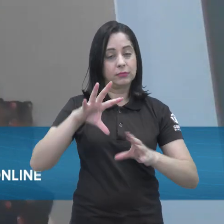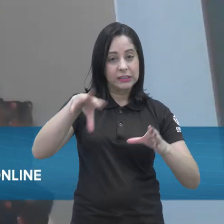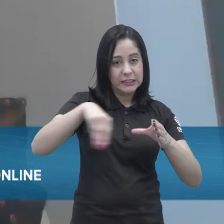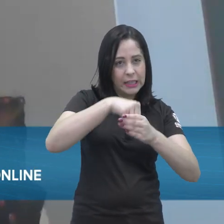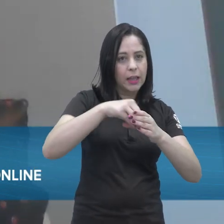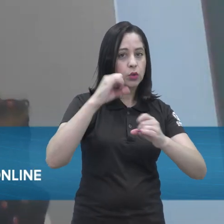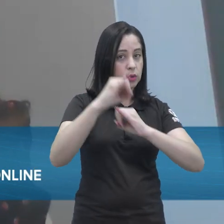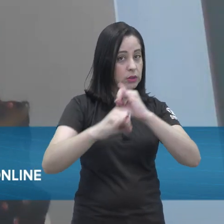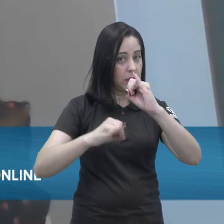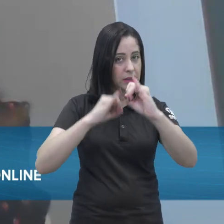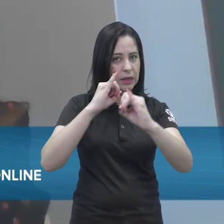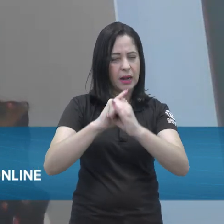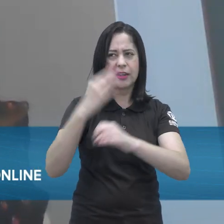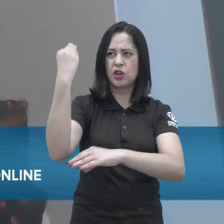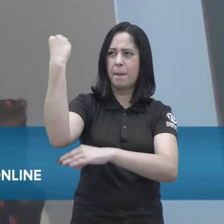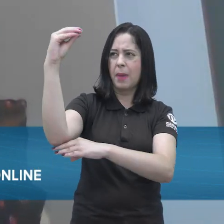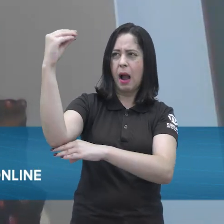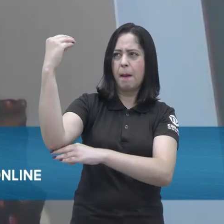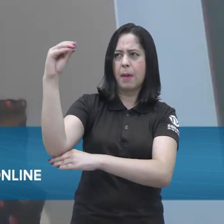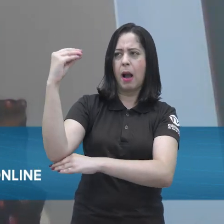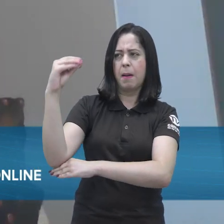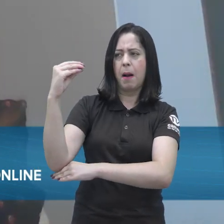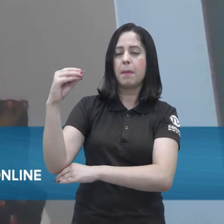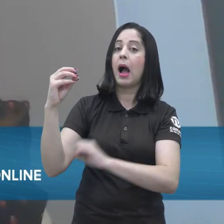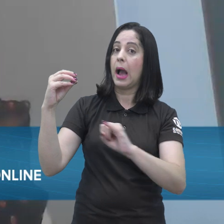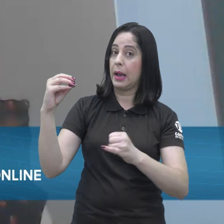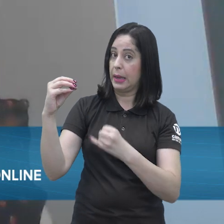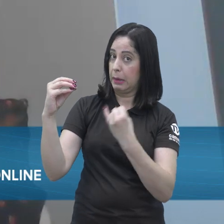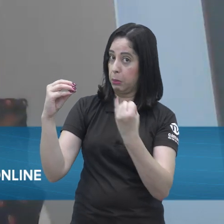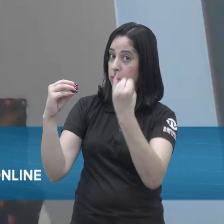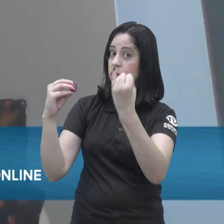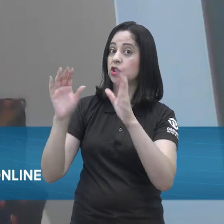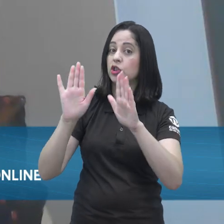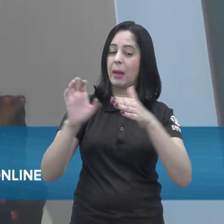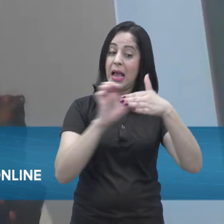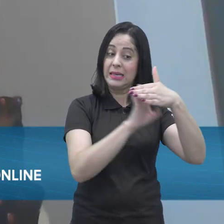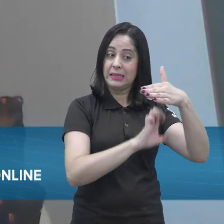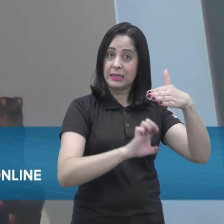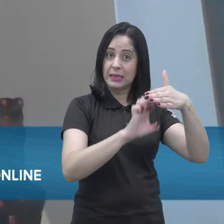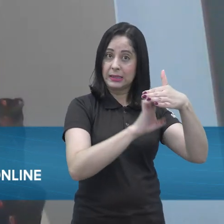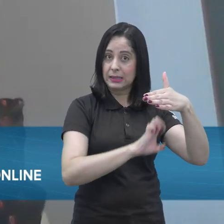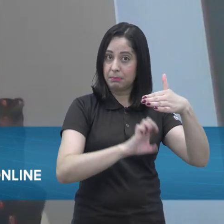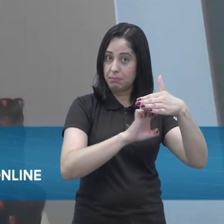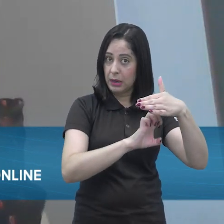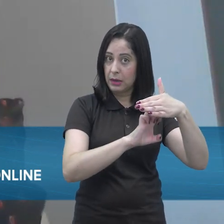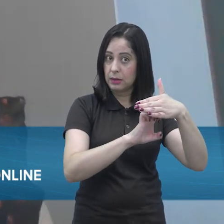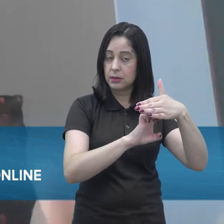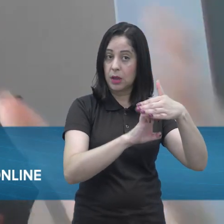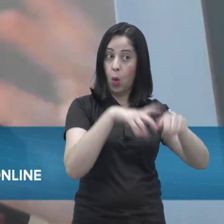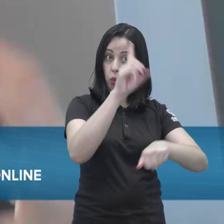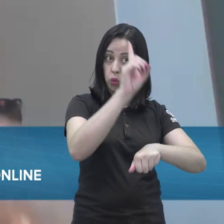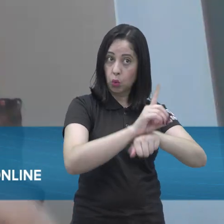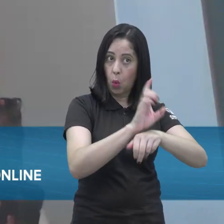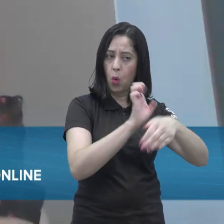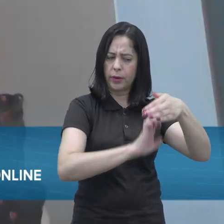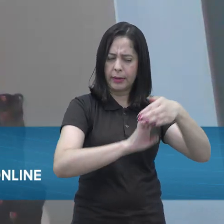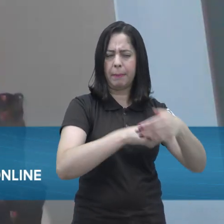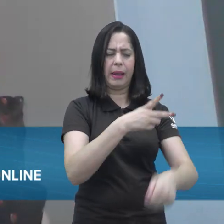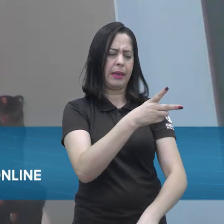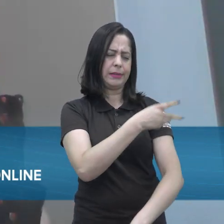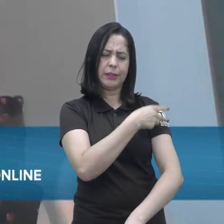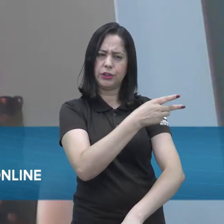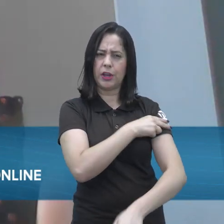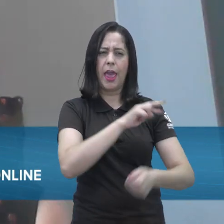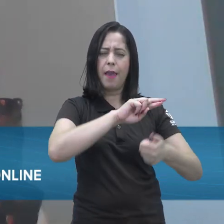ali naquele meio, mas é interessante que a empresa, como gestão de crise, ela tenha uma preparação,